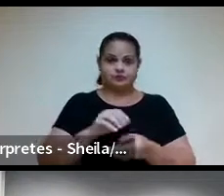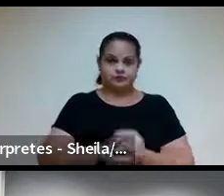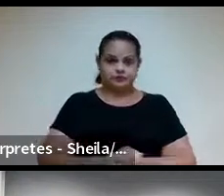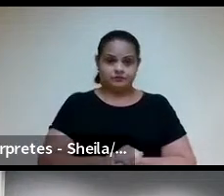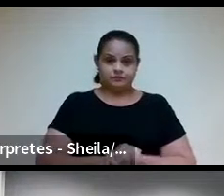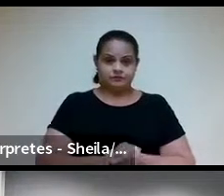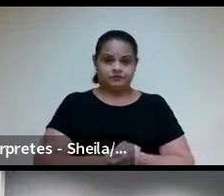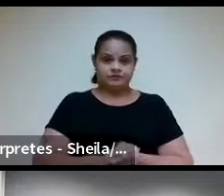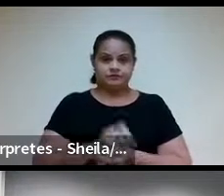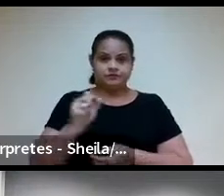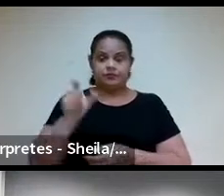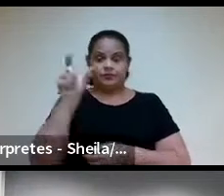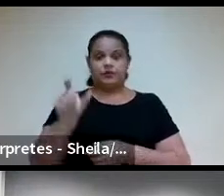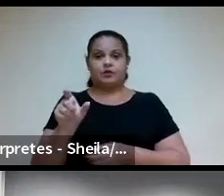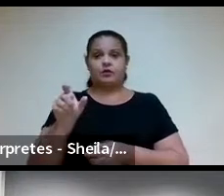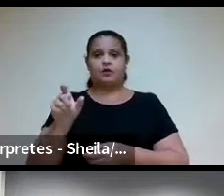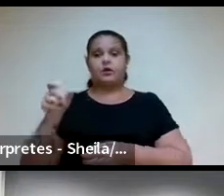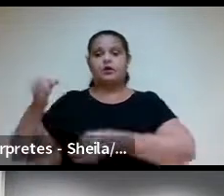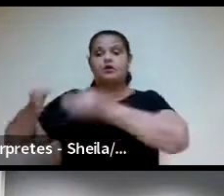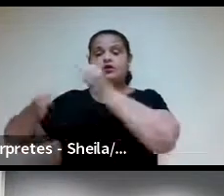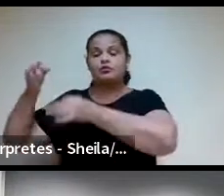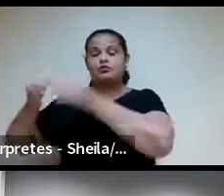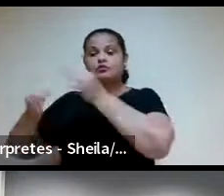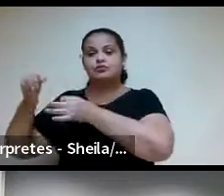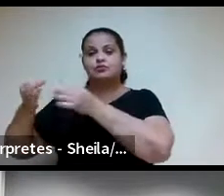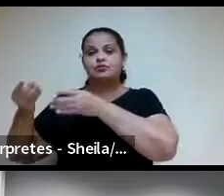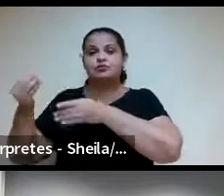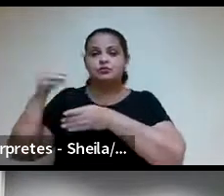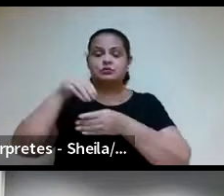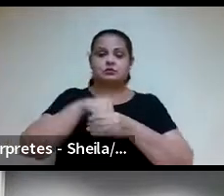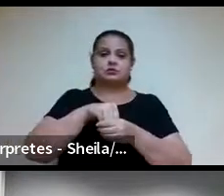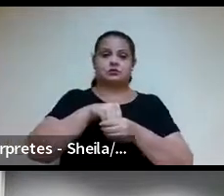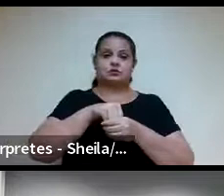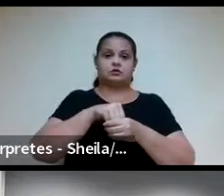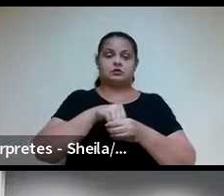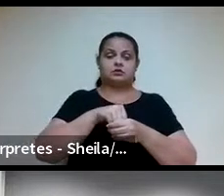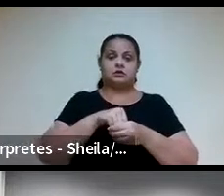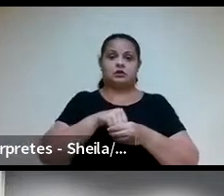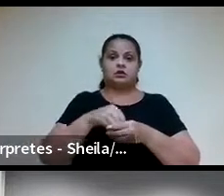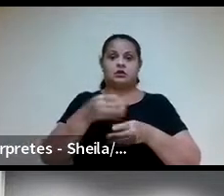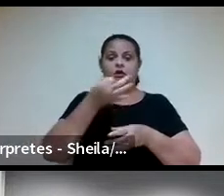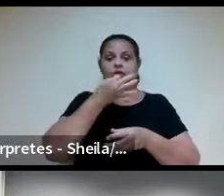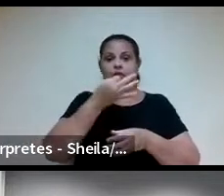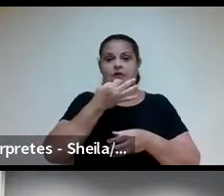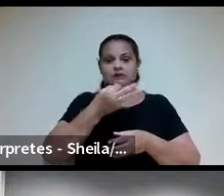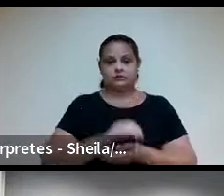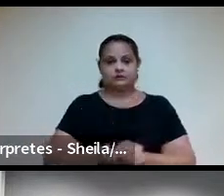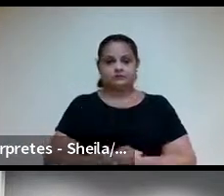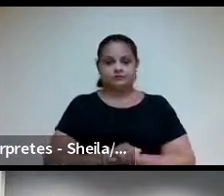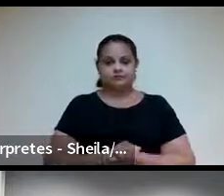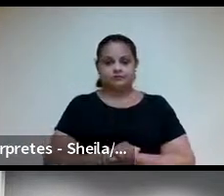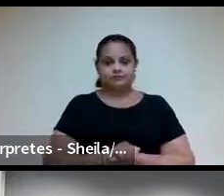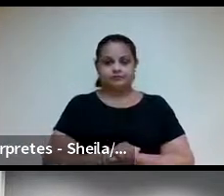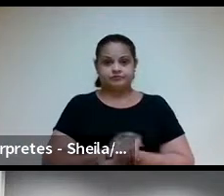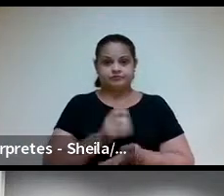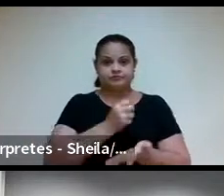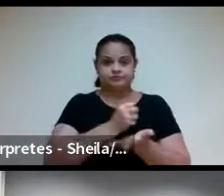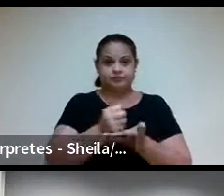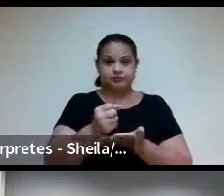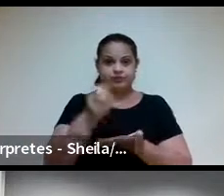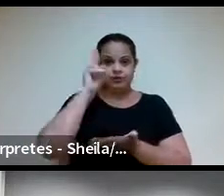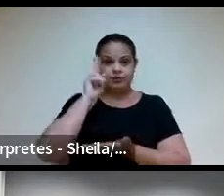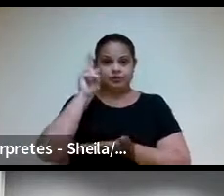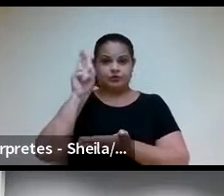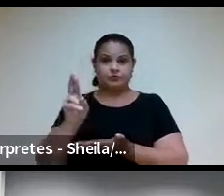em procedimento da Justiça Eleitoral para citá-lo, e que a multa consequente do descumprimento deliberado da ordem judicial não é revertida em proveito